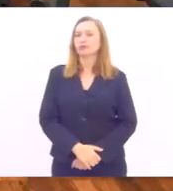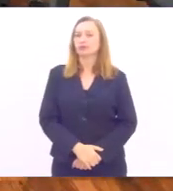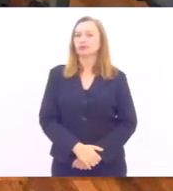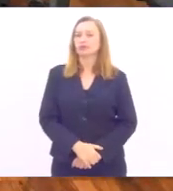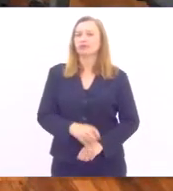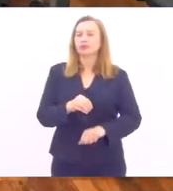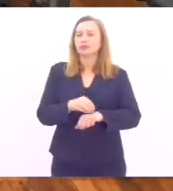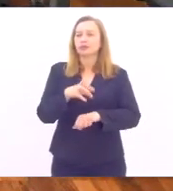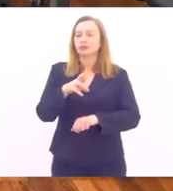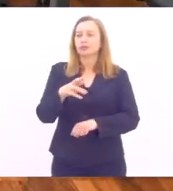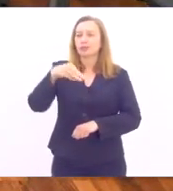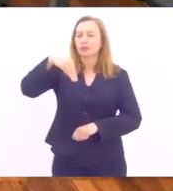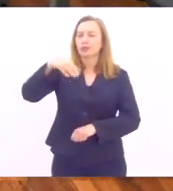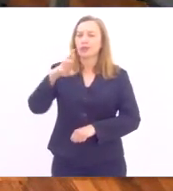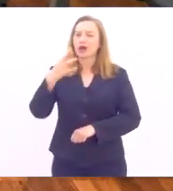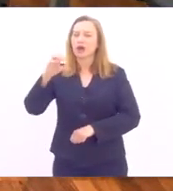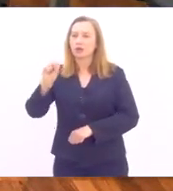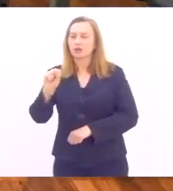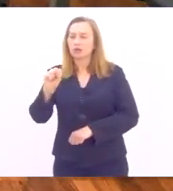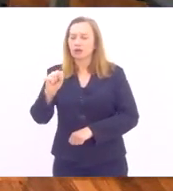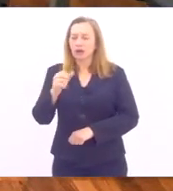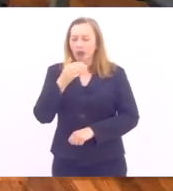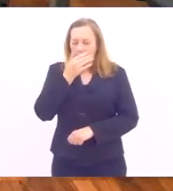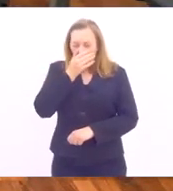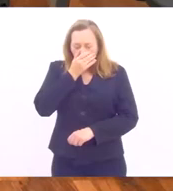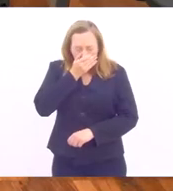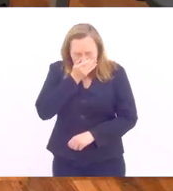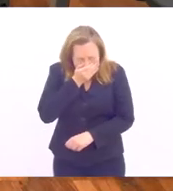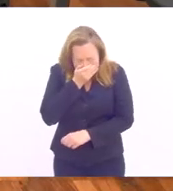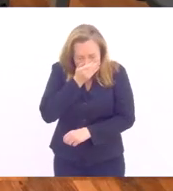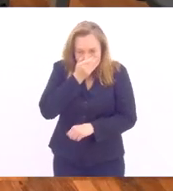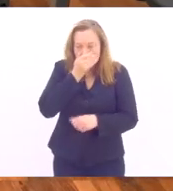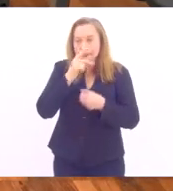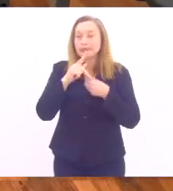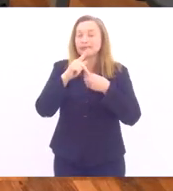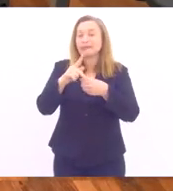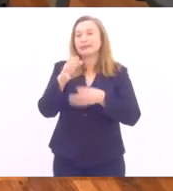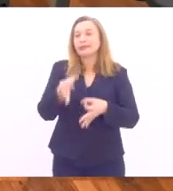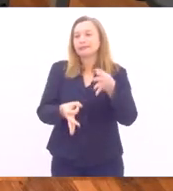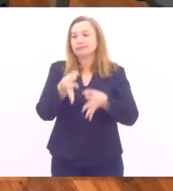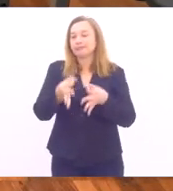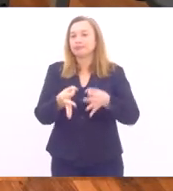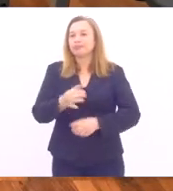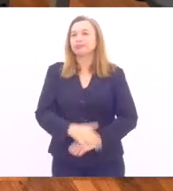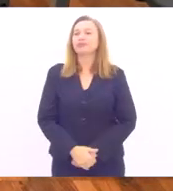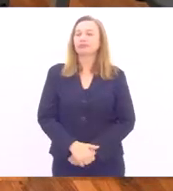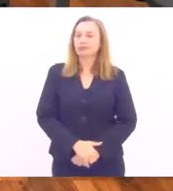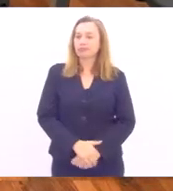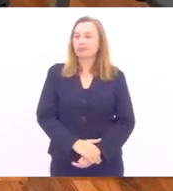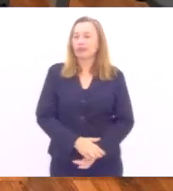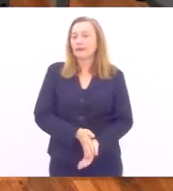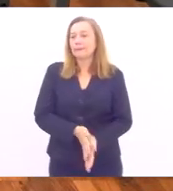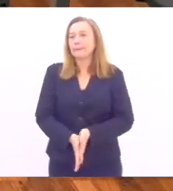Doutor Marcos Cavalcante Pereira Leal, promotor de justiça.